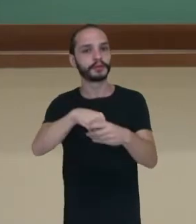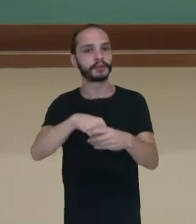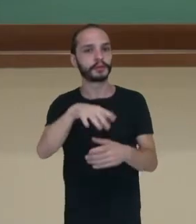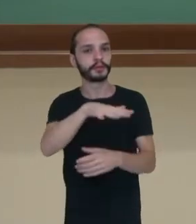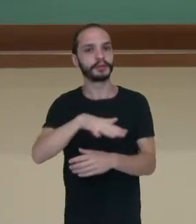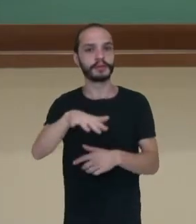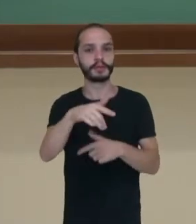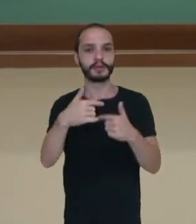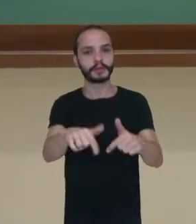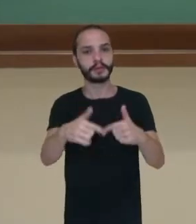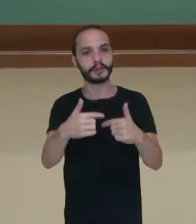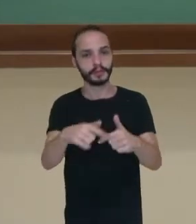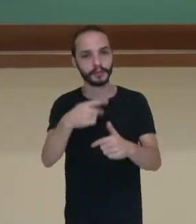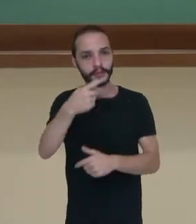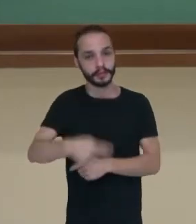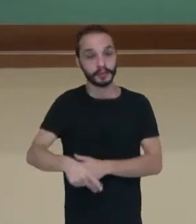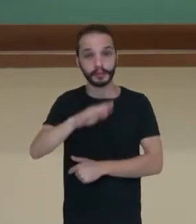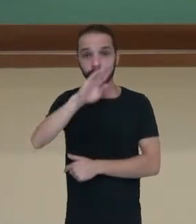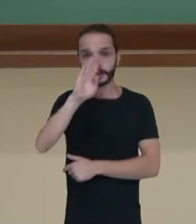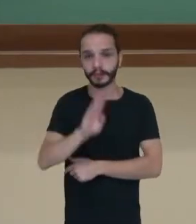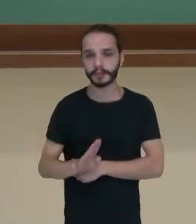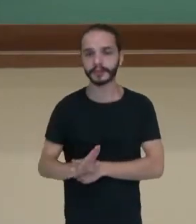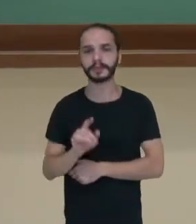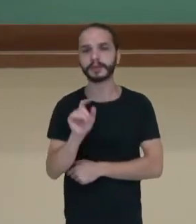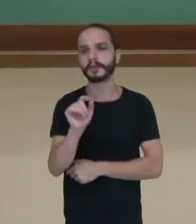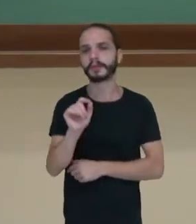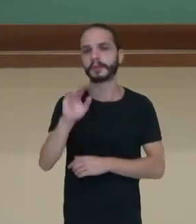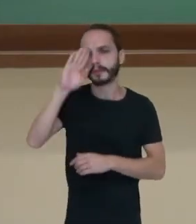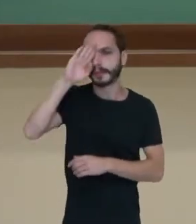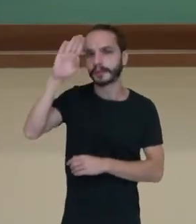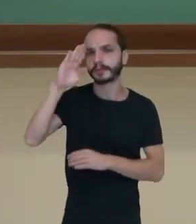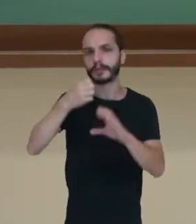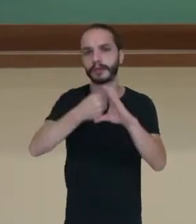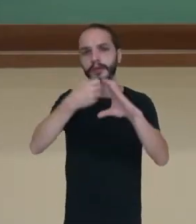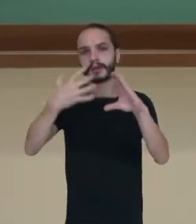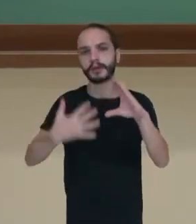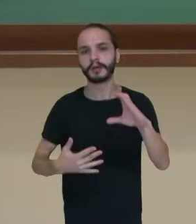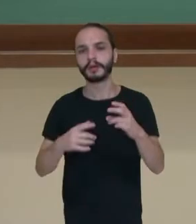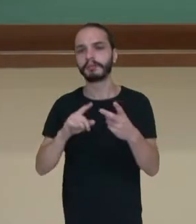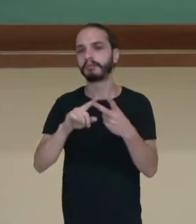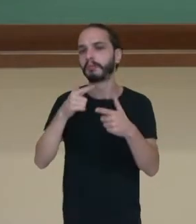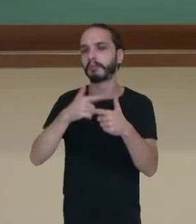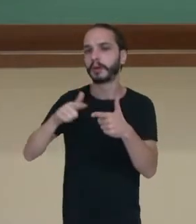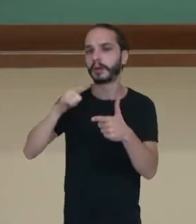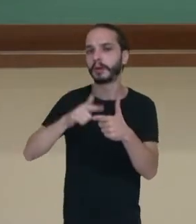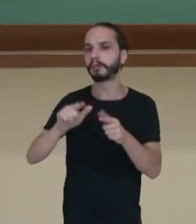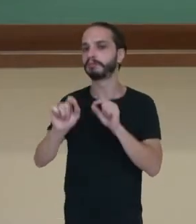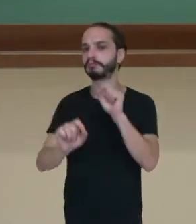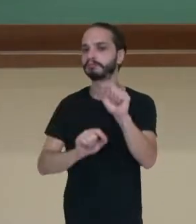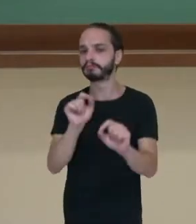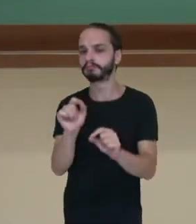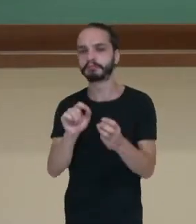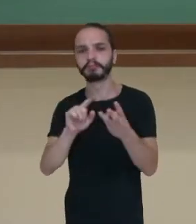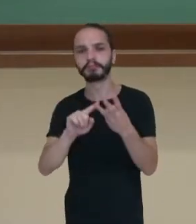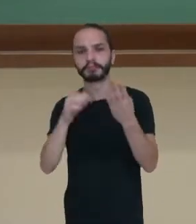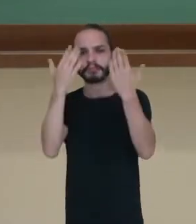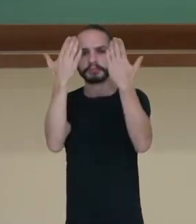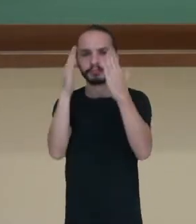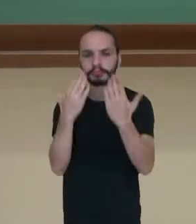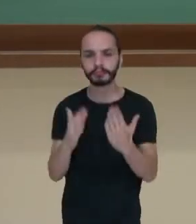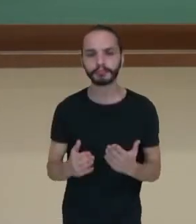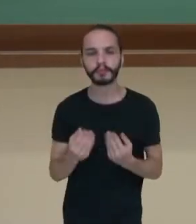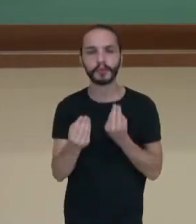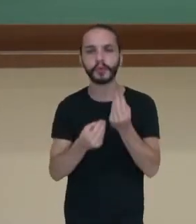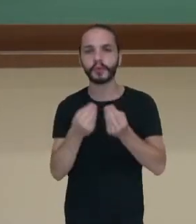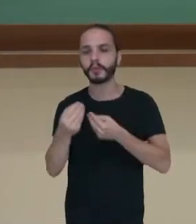trabalho no Brasil? Quais são as principais características, os problemas, o que nós podemos analisar do